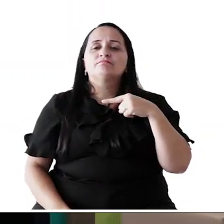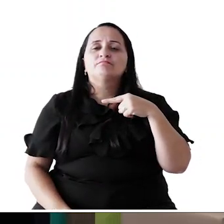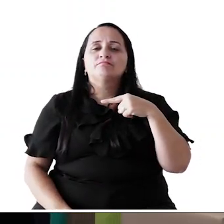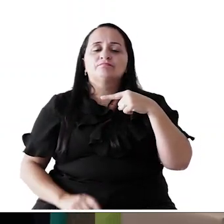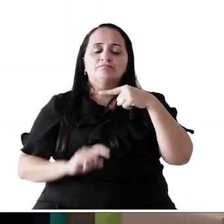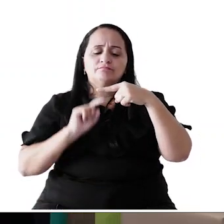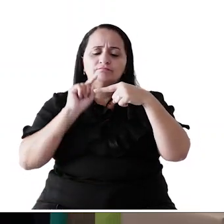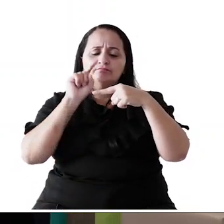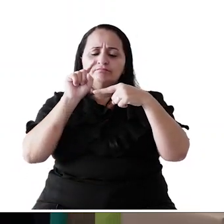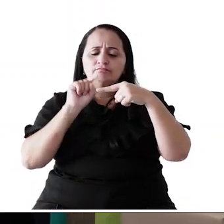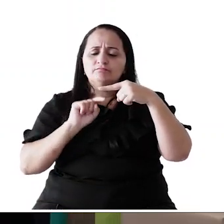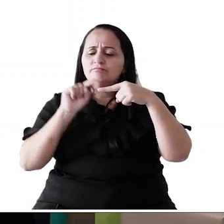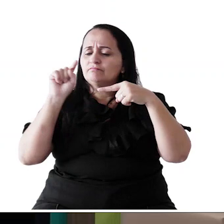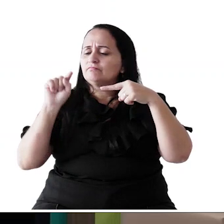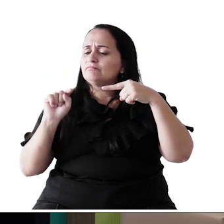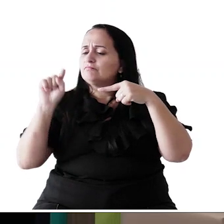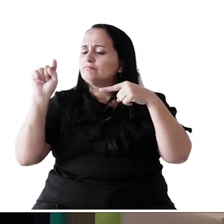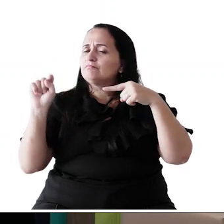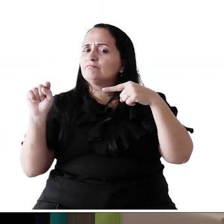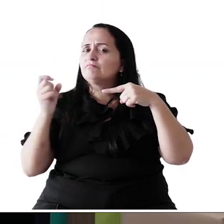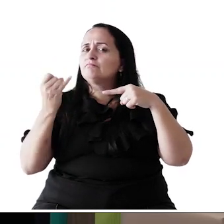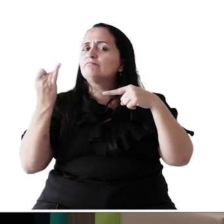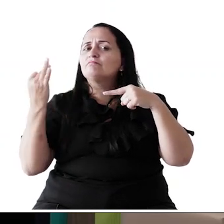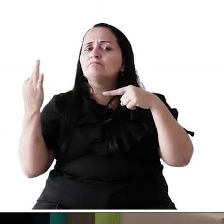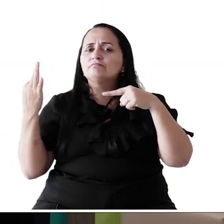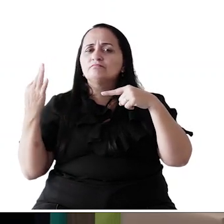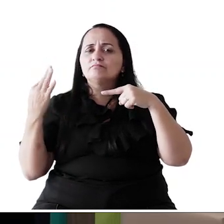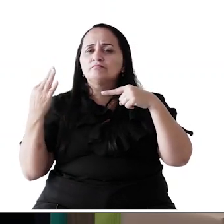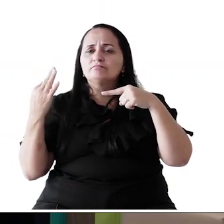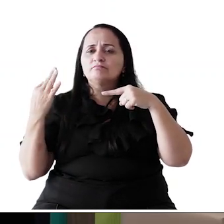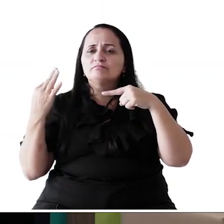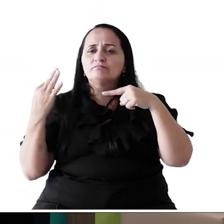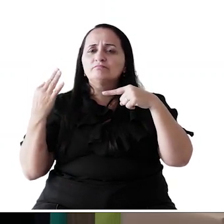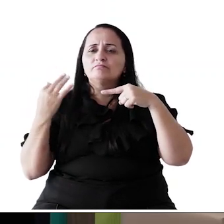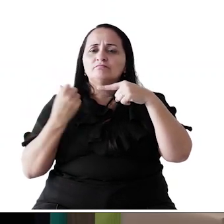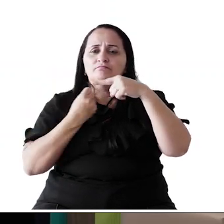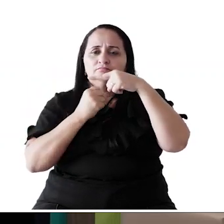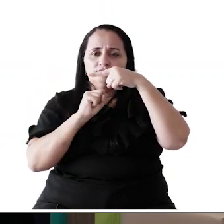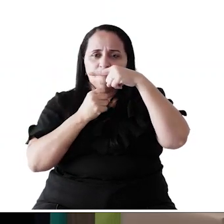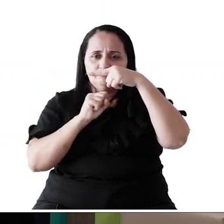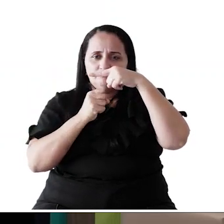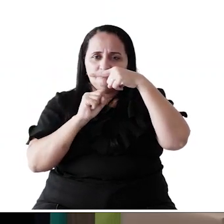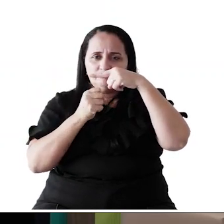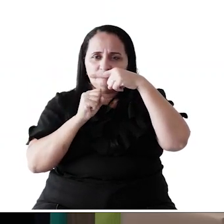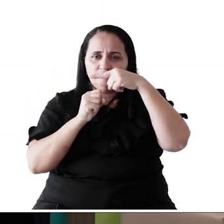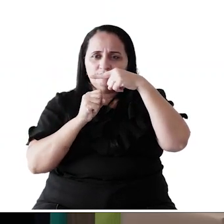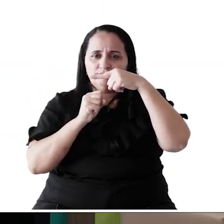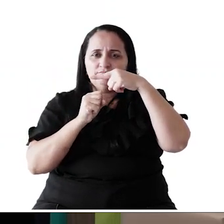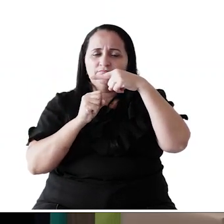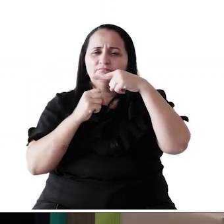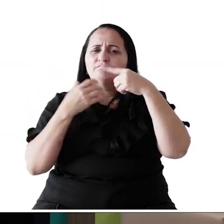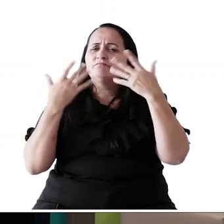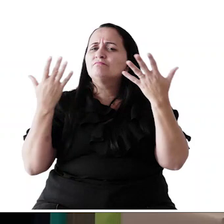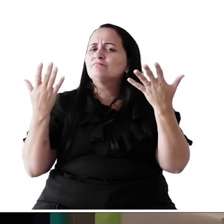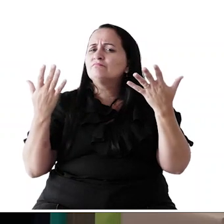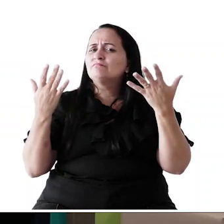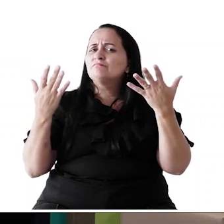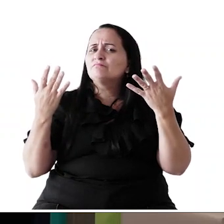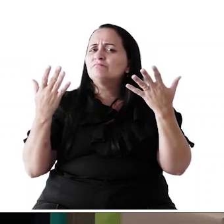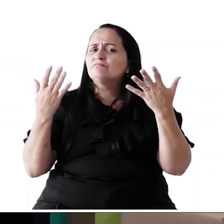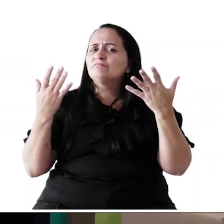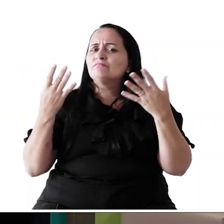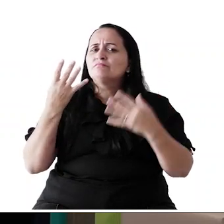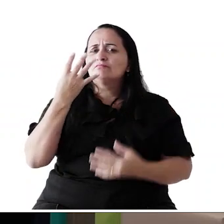quantas partes exatamente iguais? Já contou? 4.